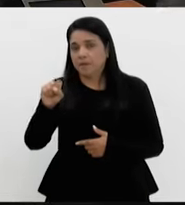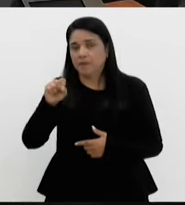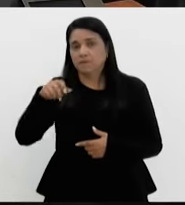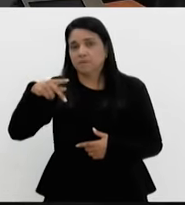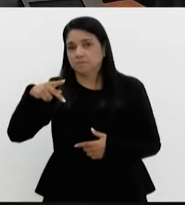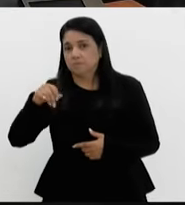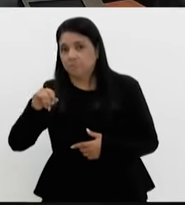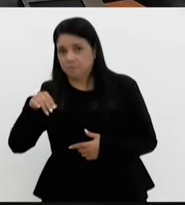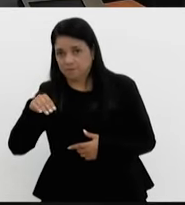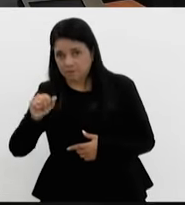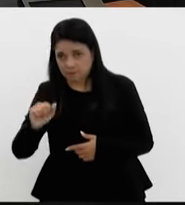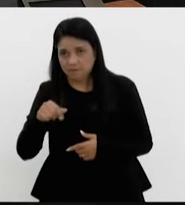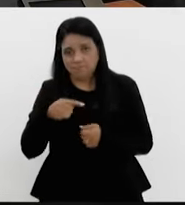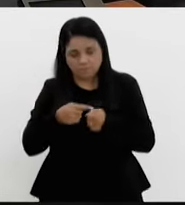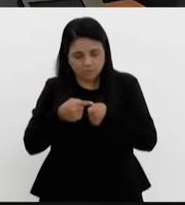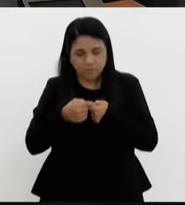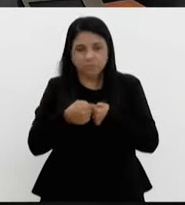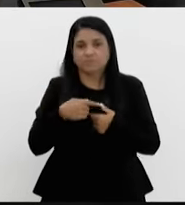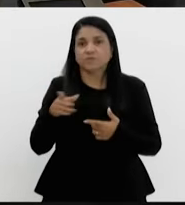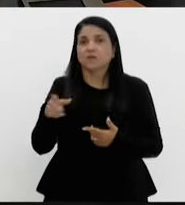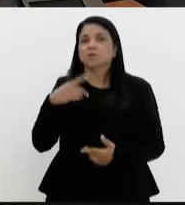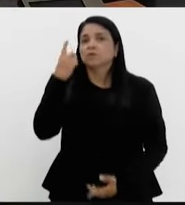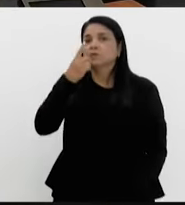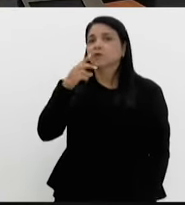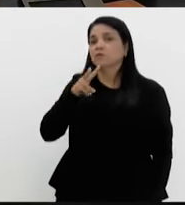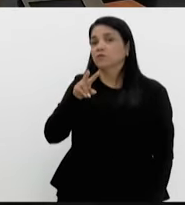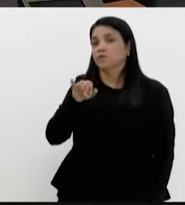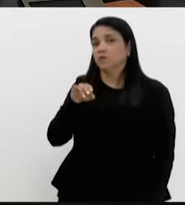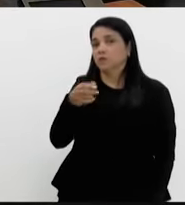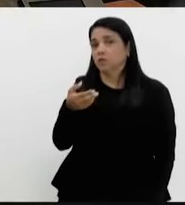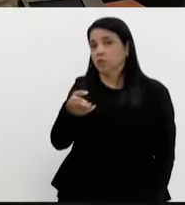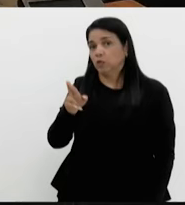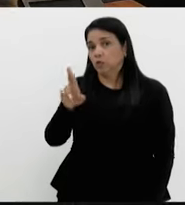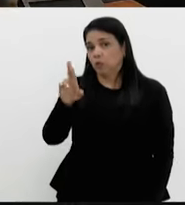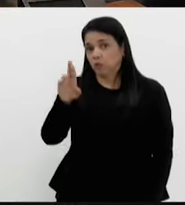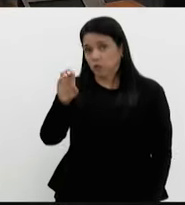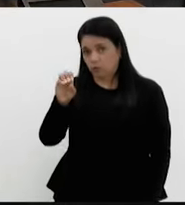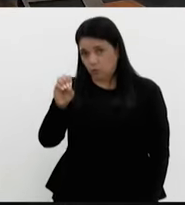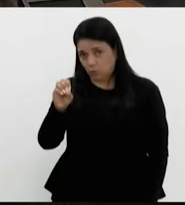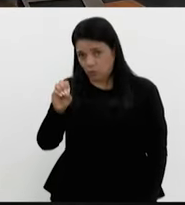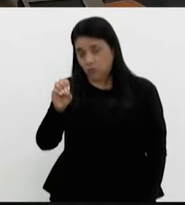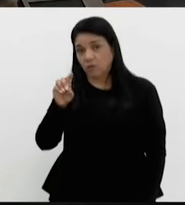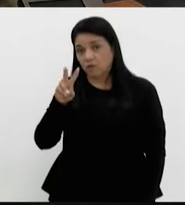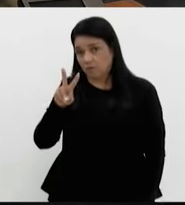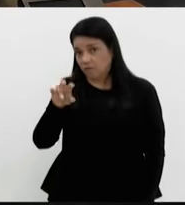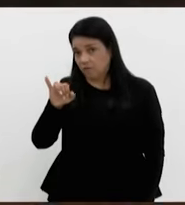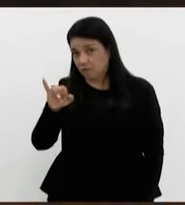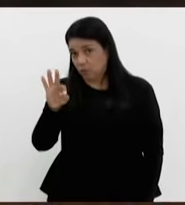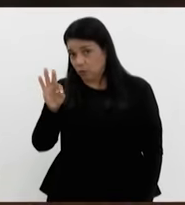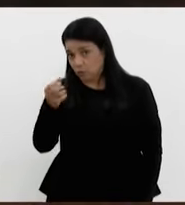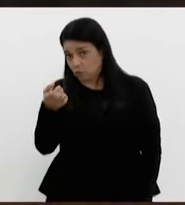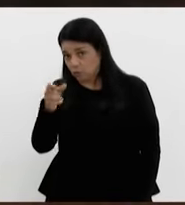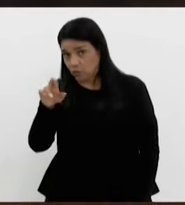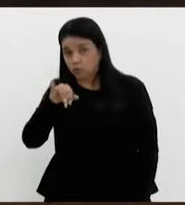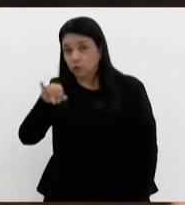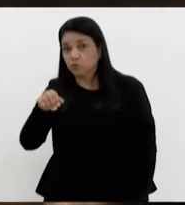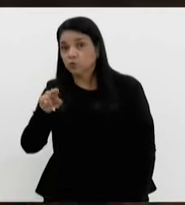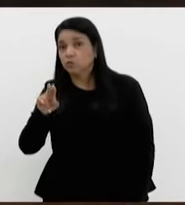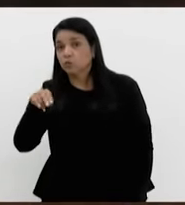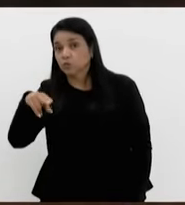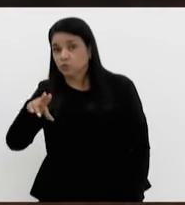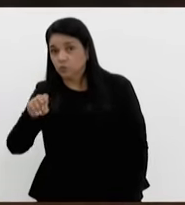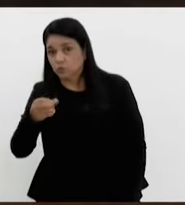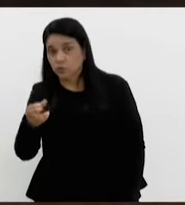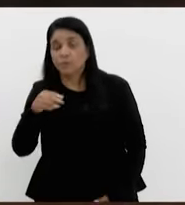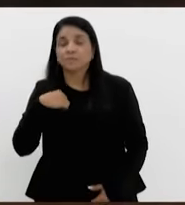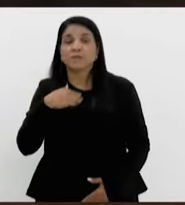Deputado Vitor Júnior. Queria solicitar a Vossa Excelência, mas especificamente ao